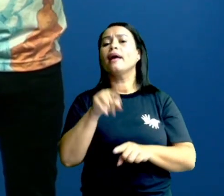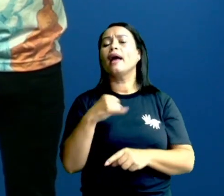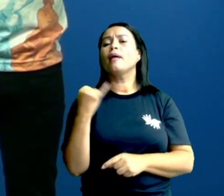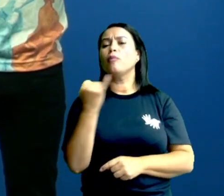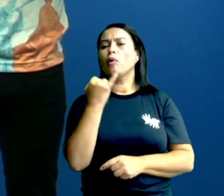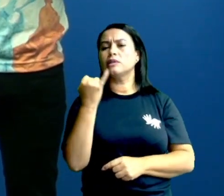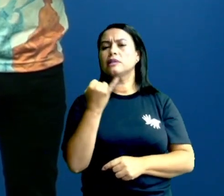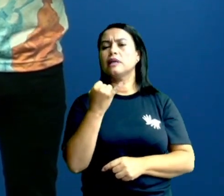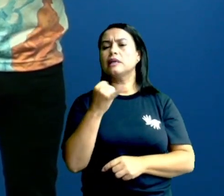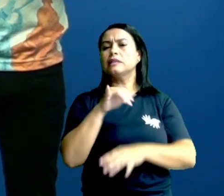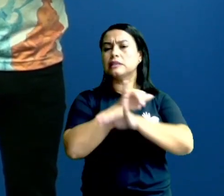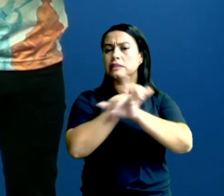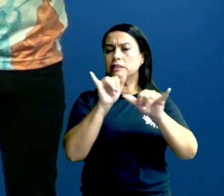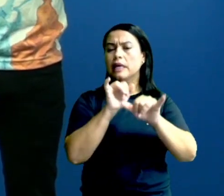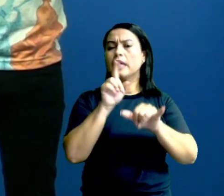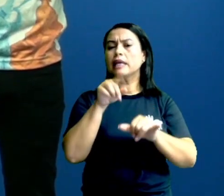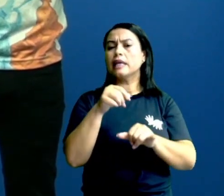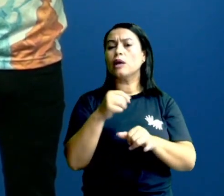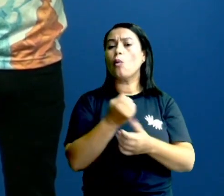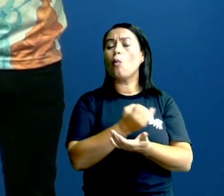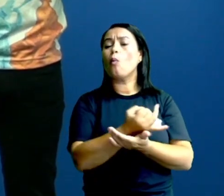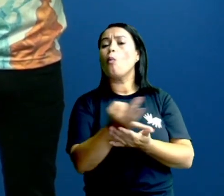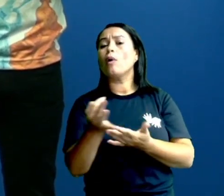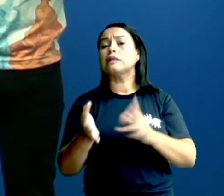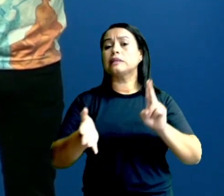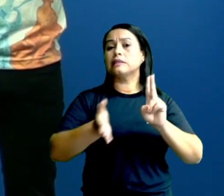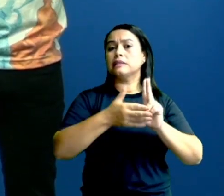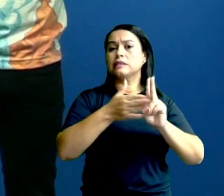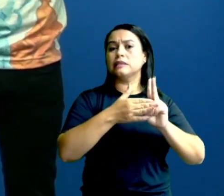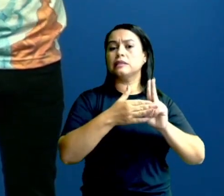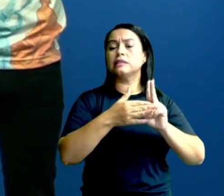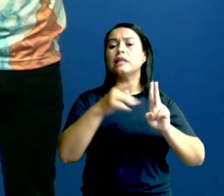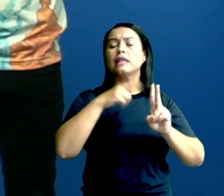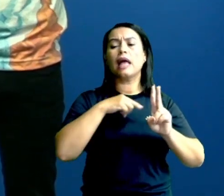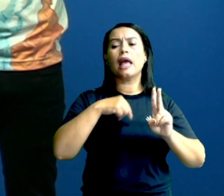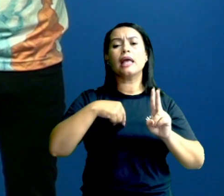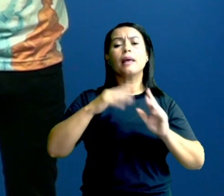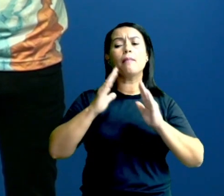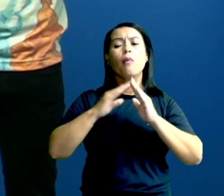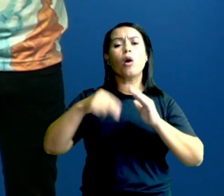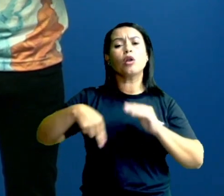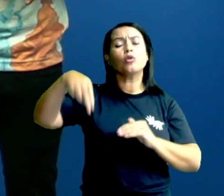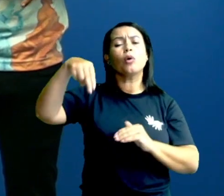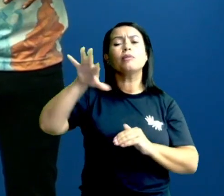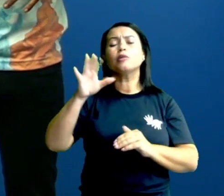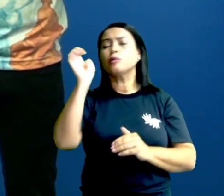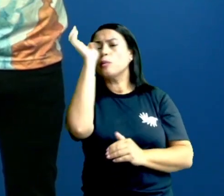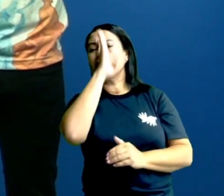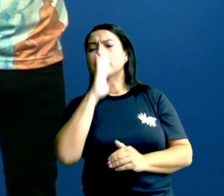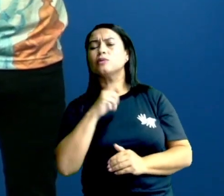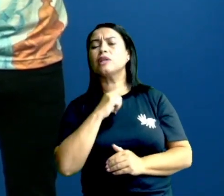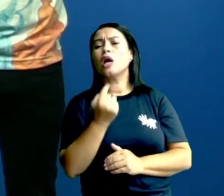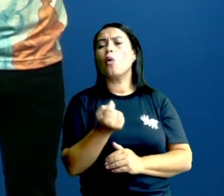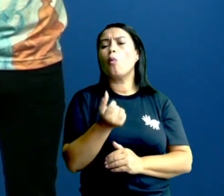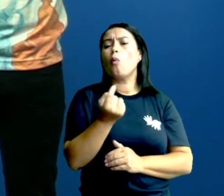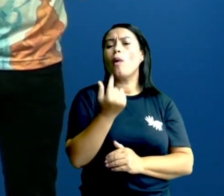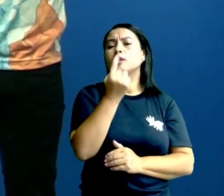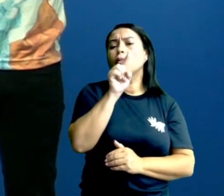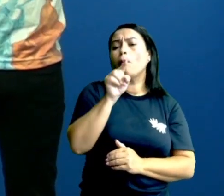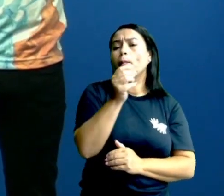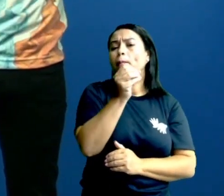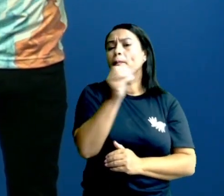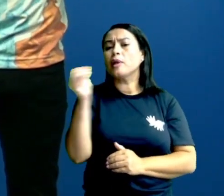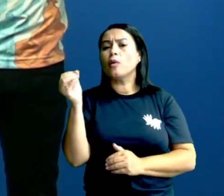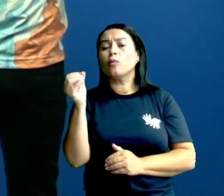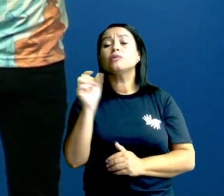grande número de habitantes indígenas na Região Norte do Brasil estima-se que hoje no Brasil existam cerca de quase um milhão de